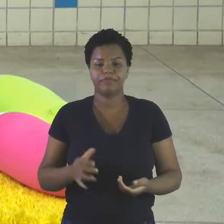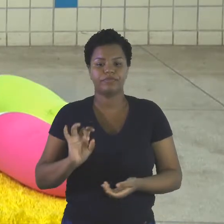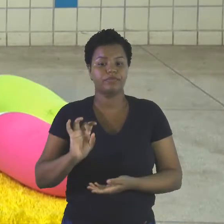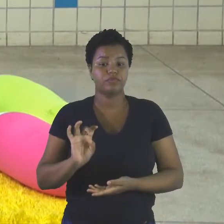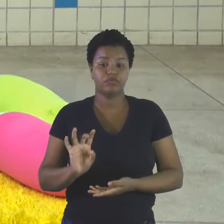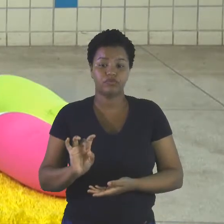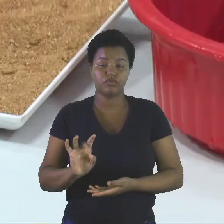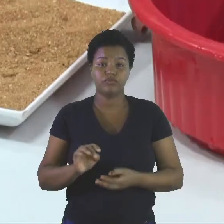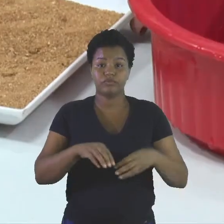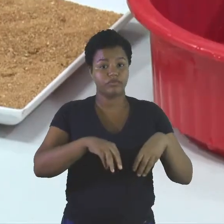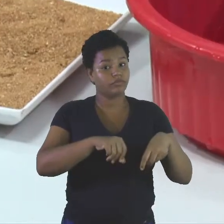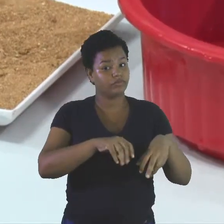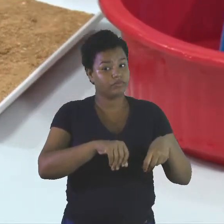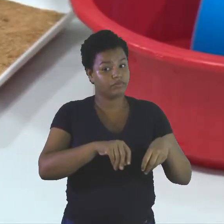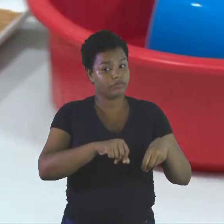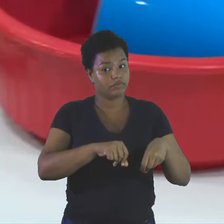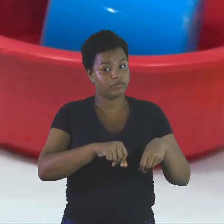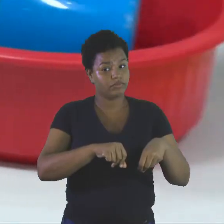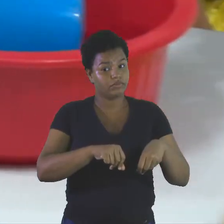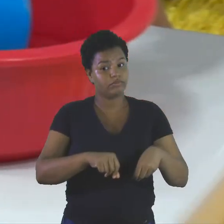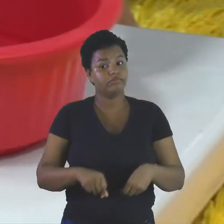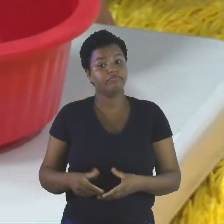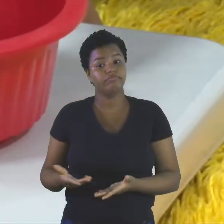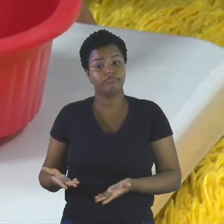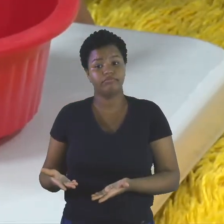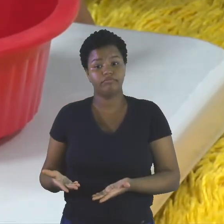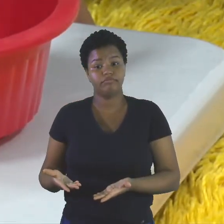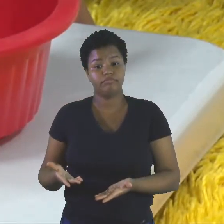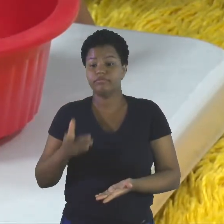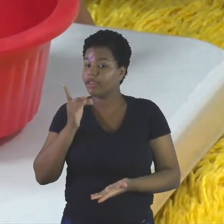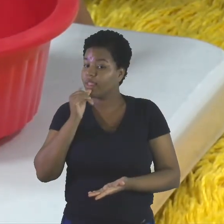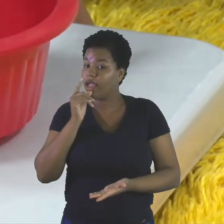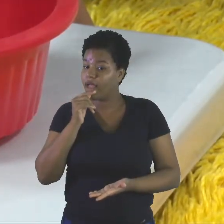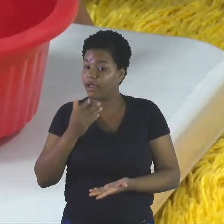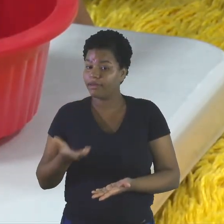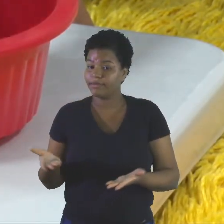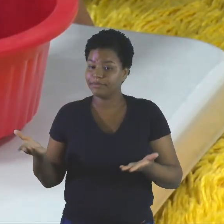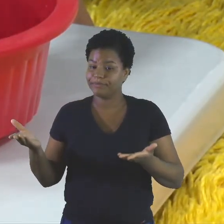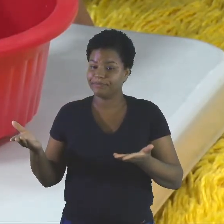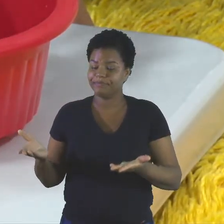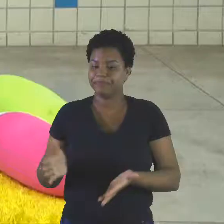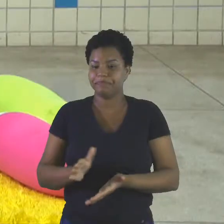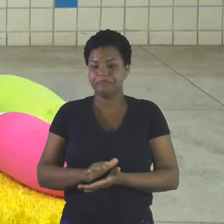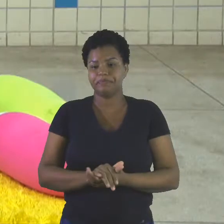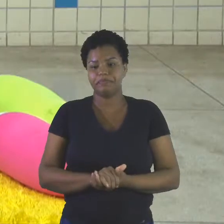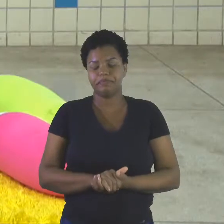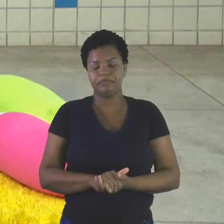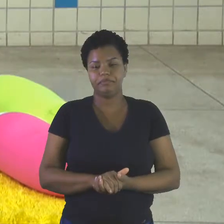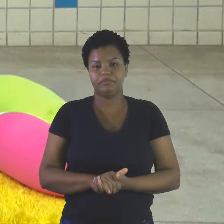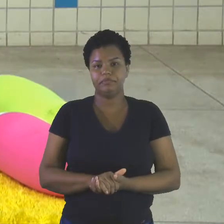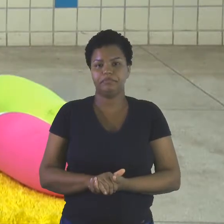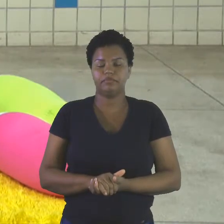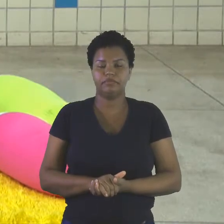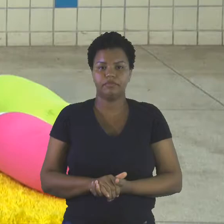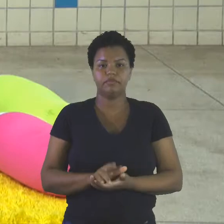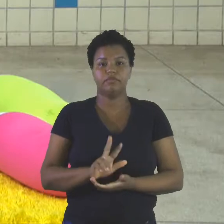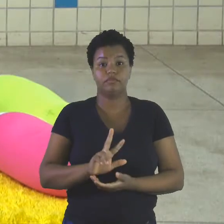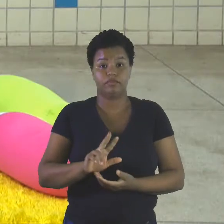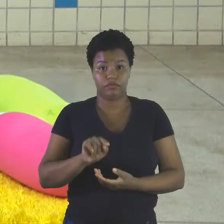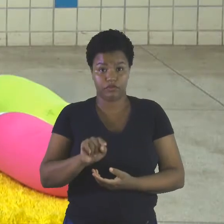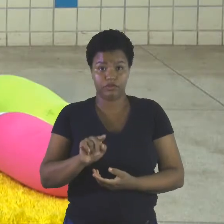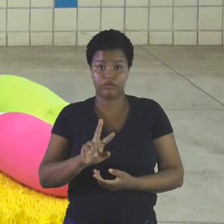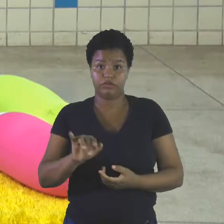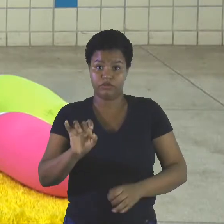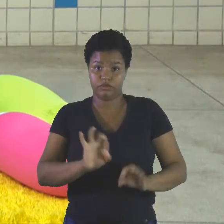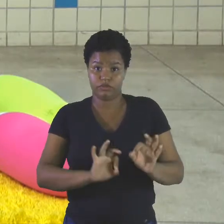a terra e e a água e você vai organizar um